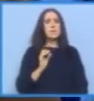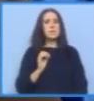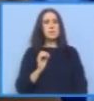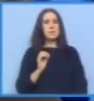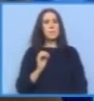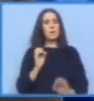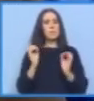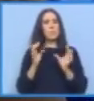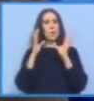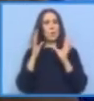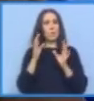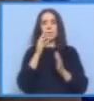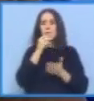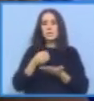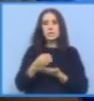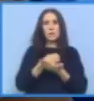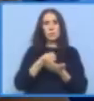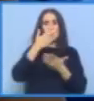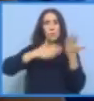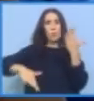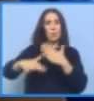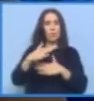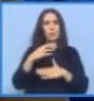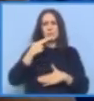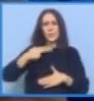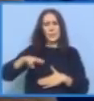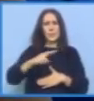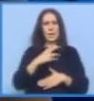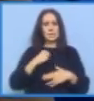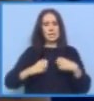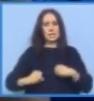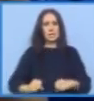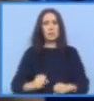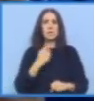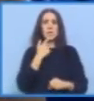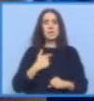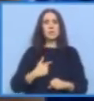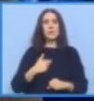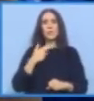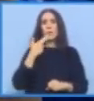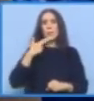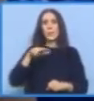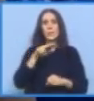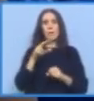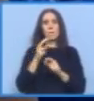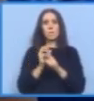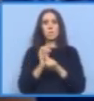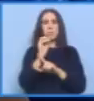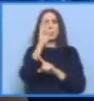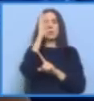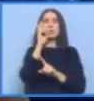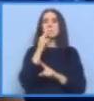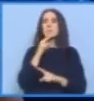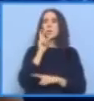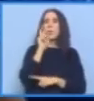coisa de mágico. No deserto o povo andava a ser mordido por serpentes, então diz que puseram uma serpente num poste, quem olhasse para a